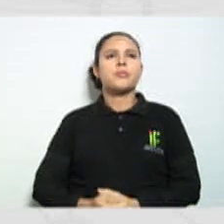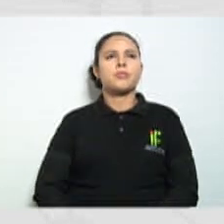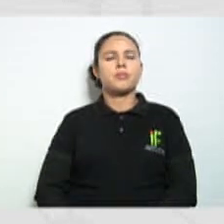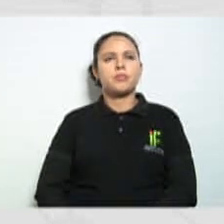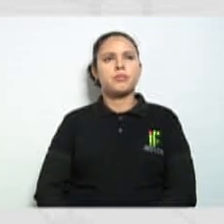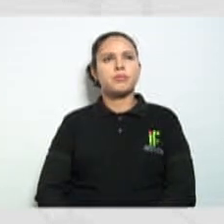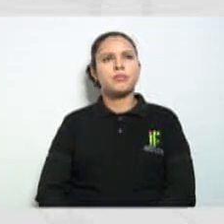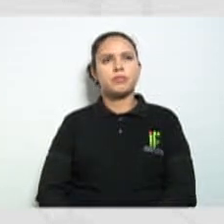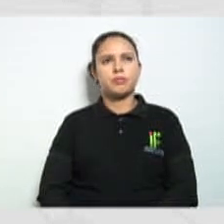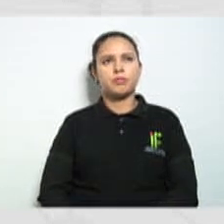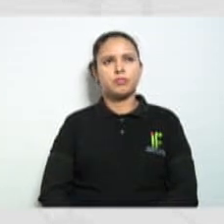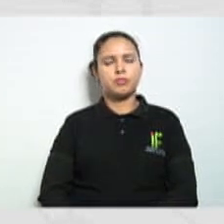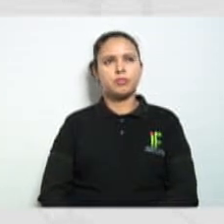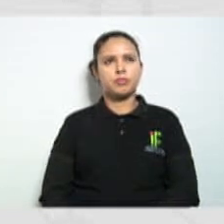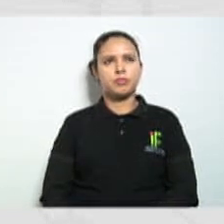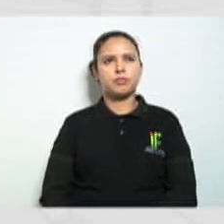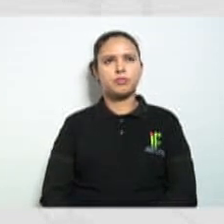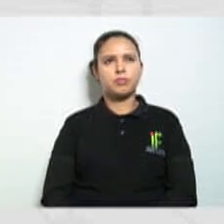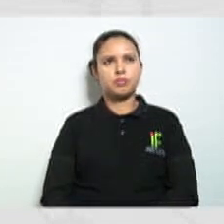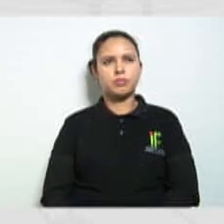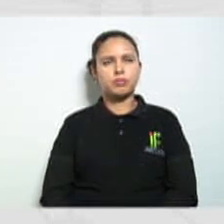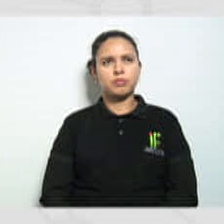com cooperados,